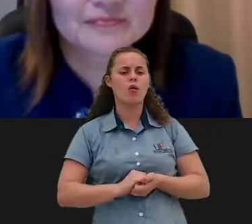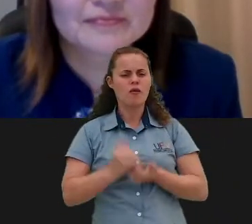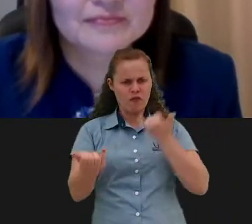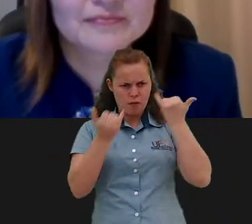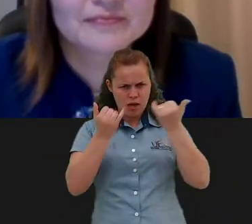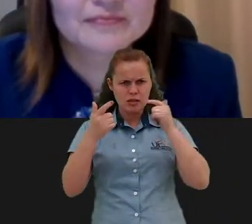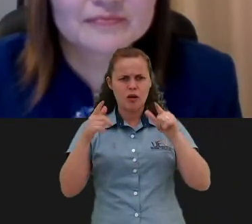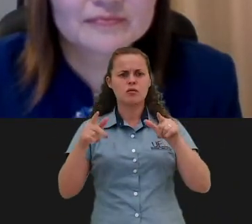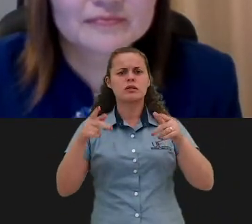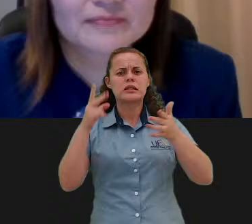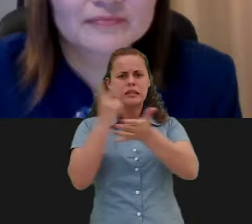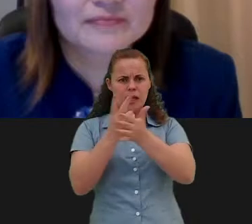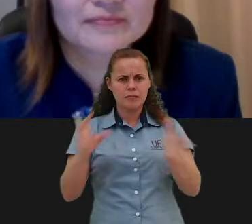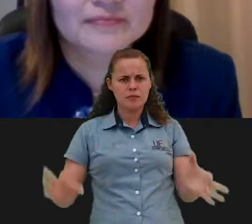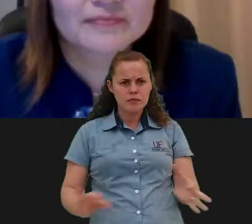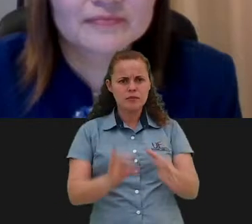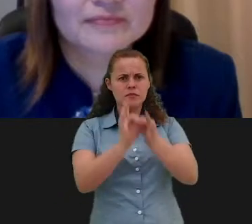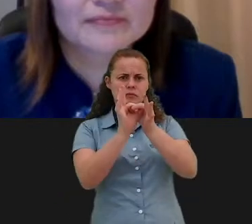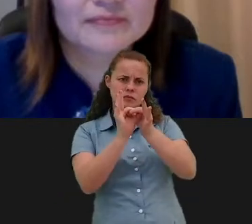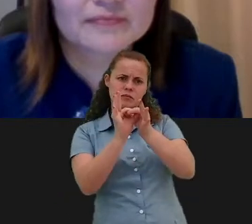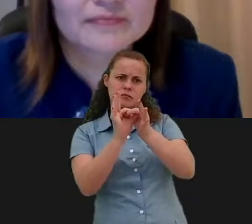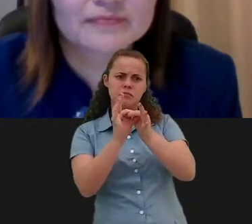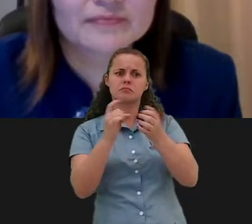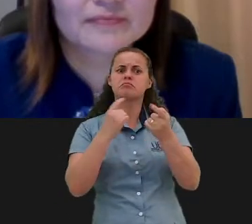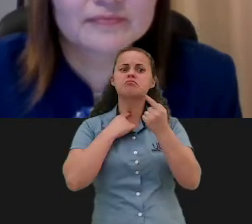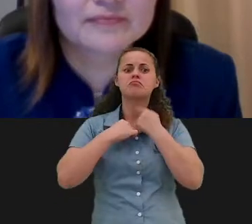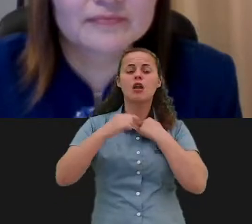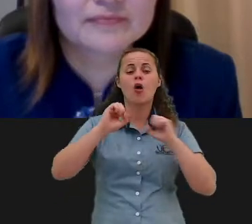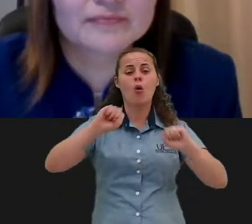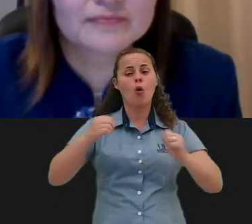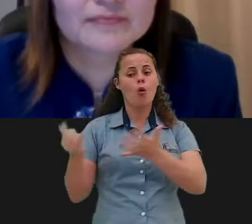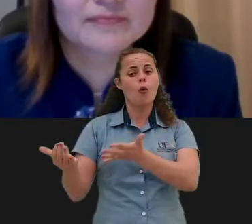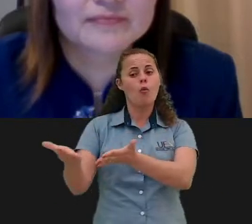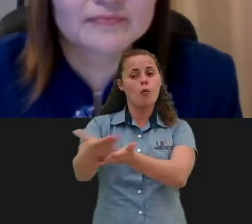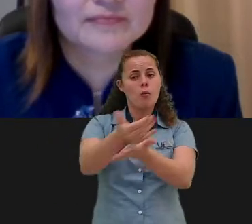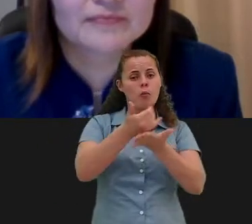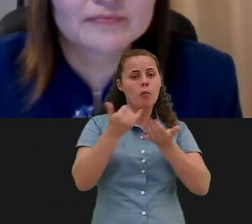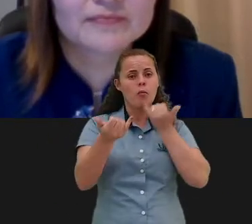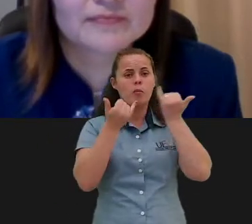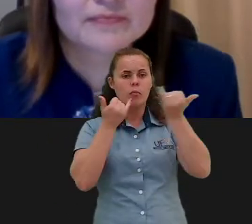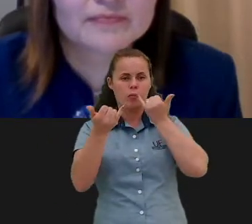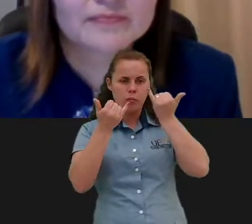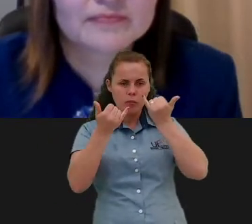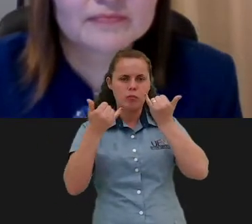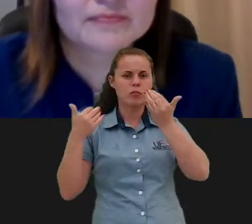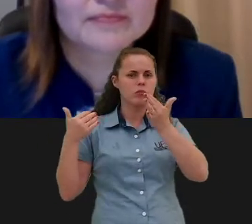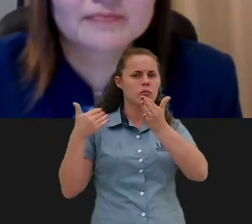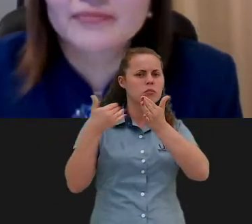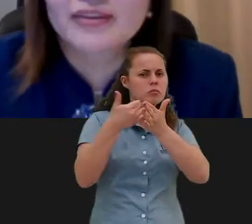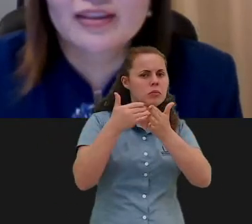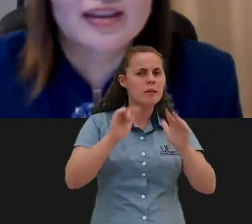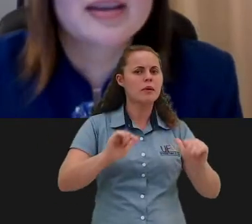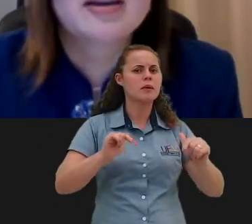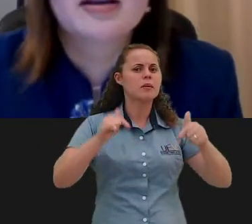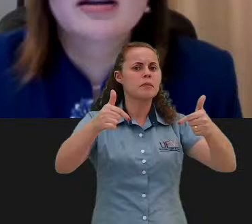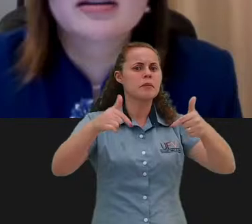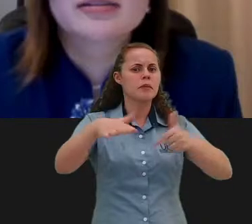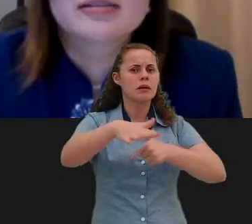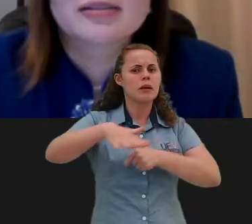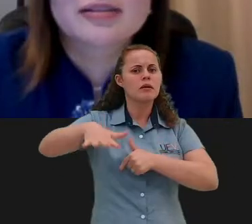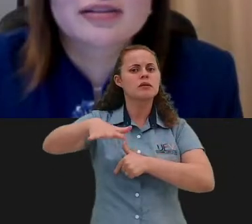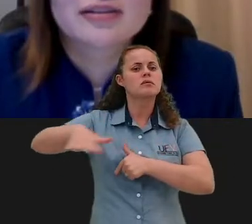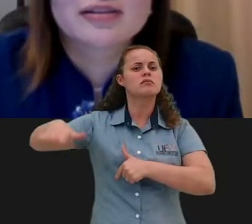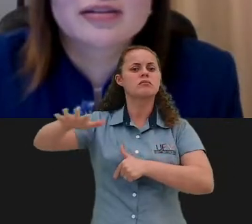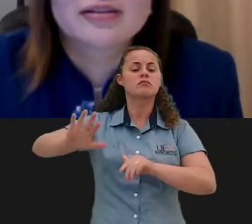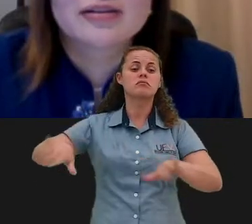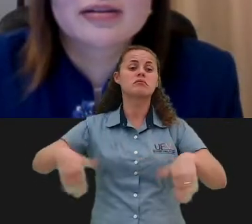fazer conexão com a aplicação já desejada ou com os dados conseguirei estimar uma aplicação? Aí eu entro na questão,